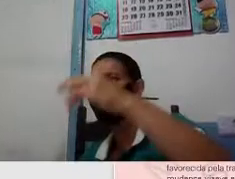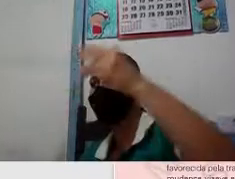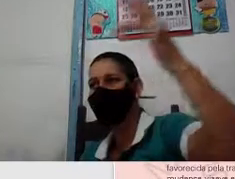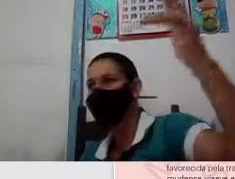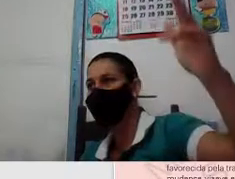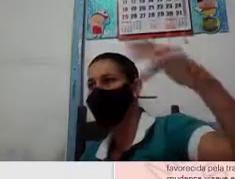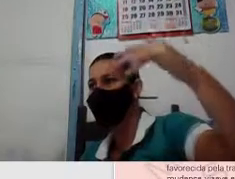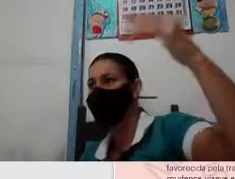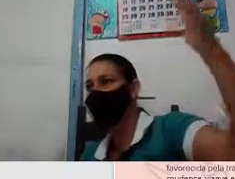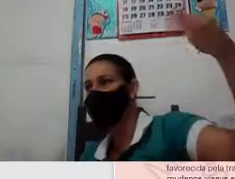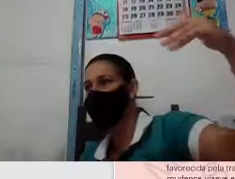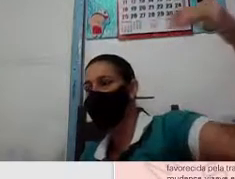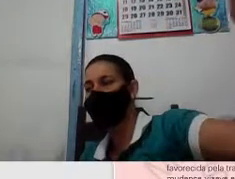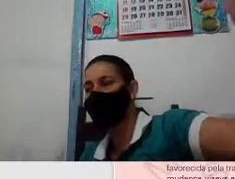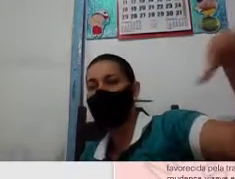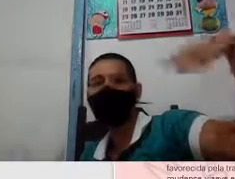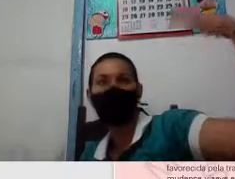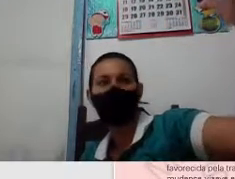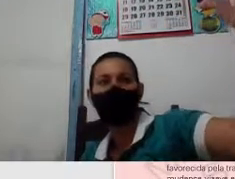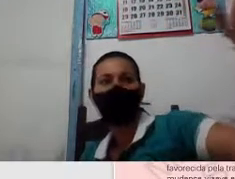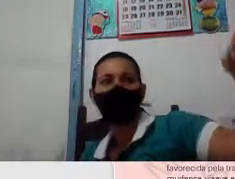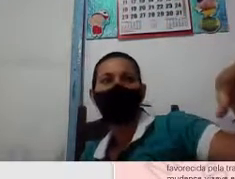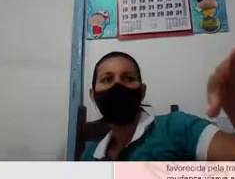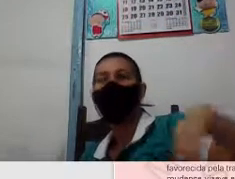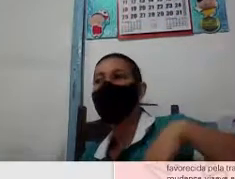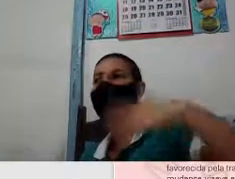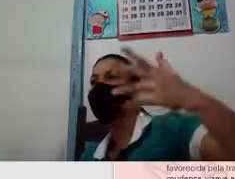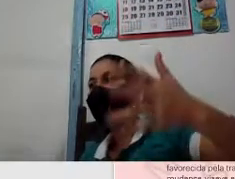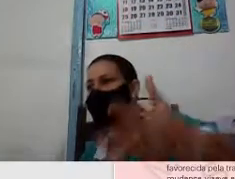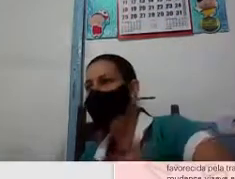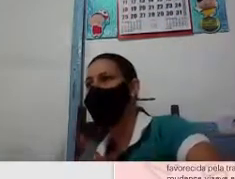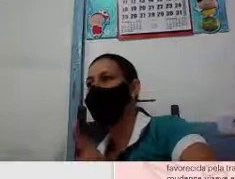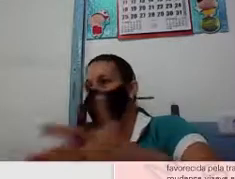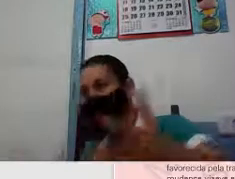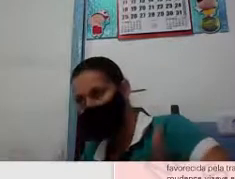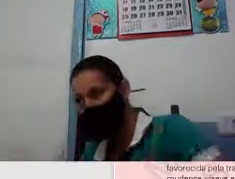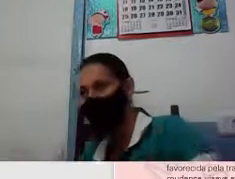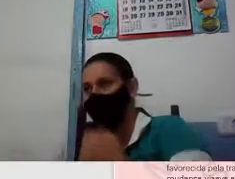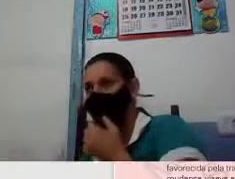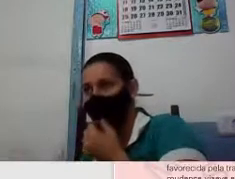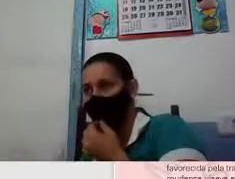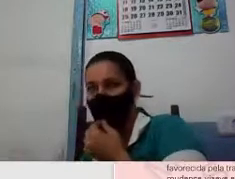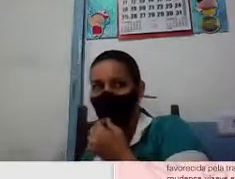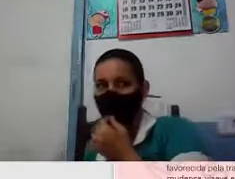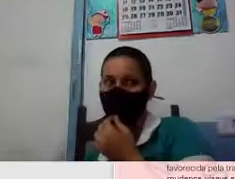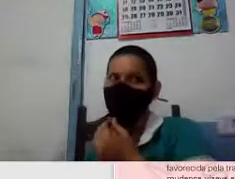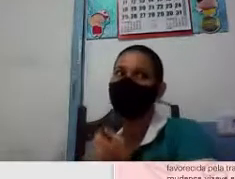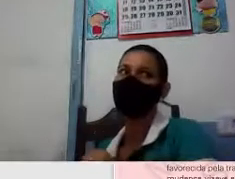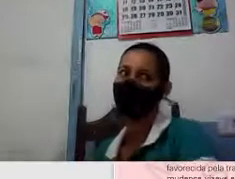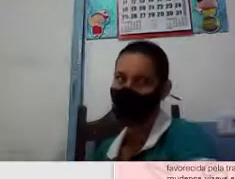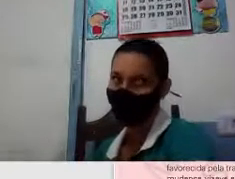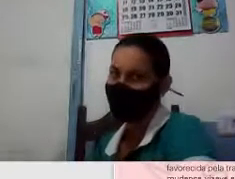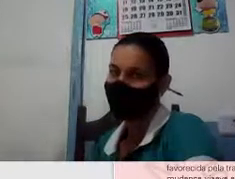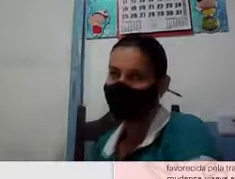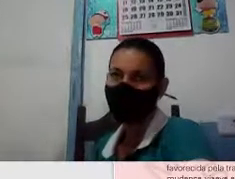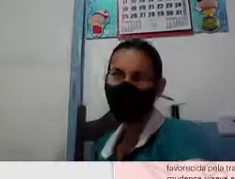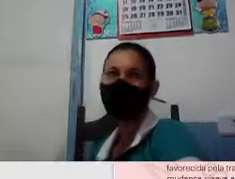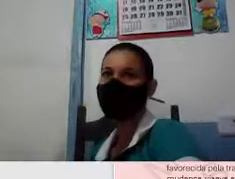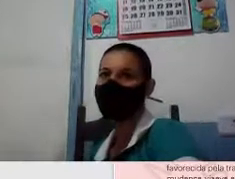que não poderia mais padres casarem, né? Foi então uma reação a esse período, tá?